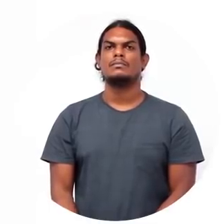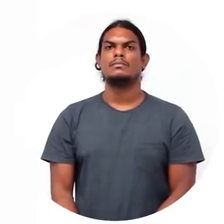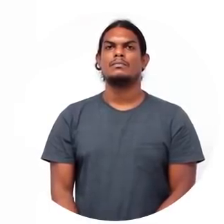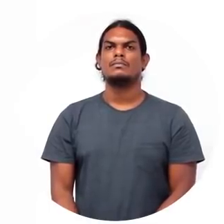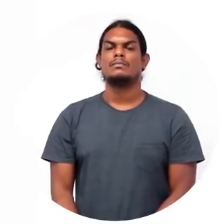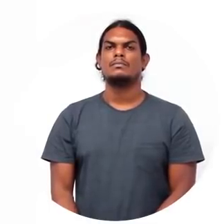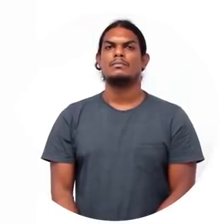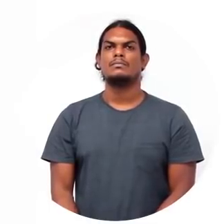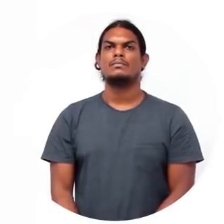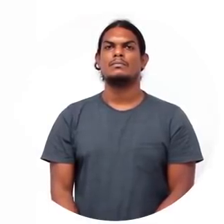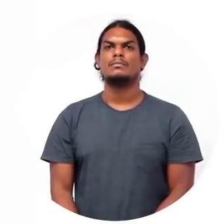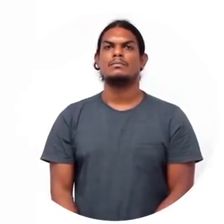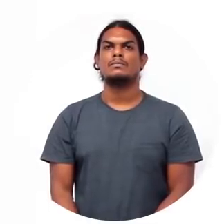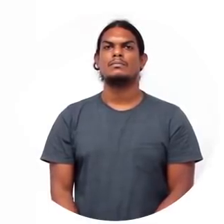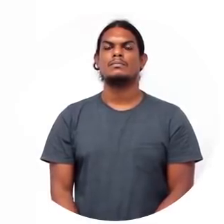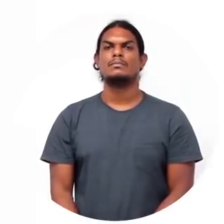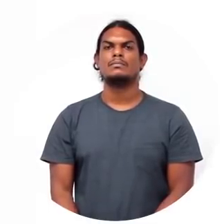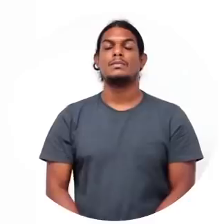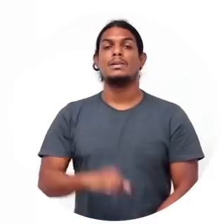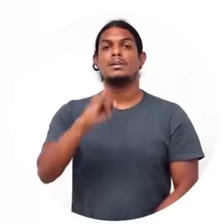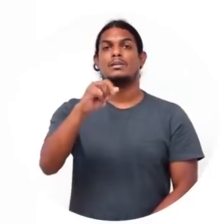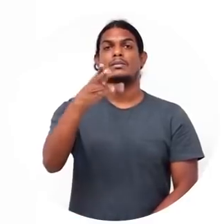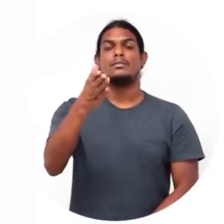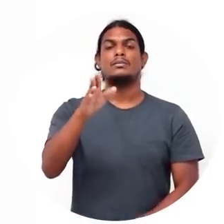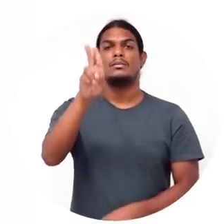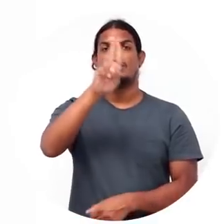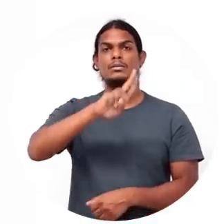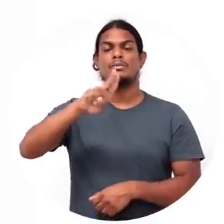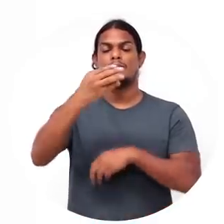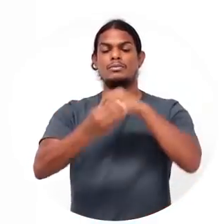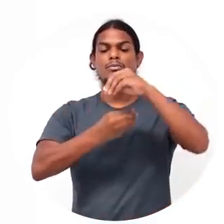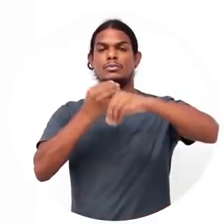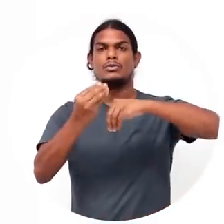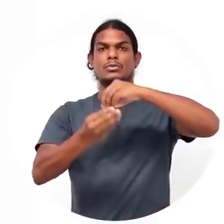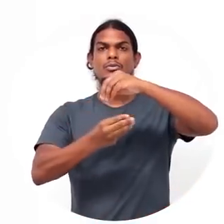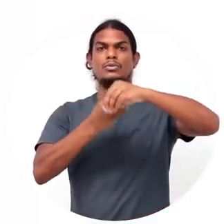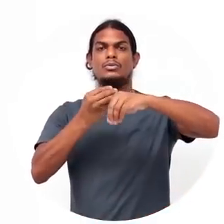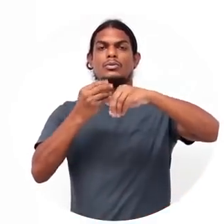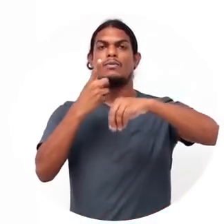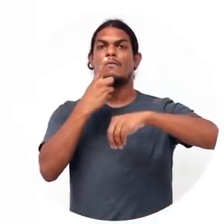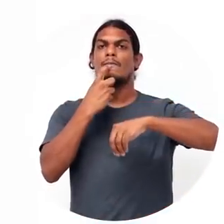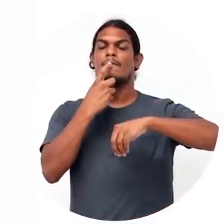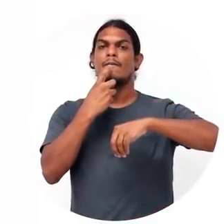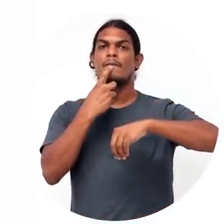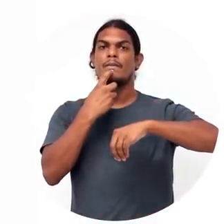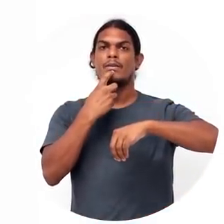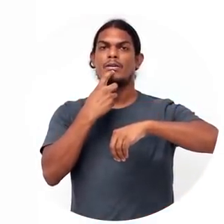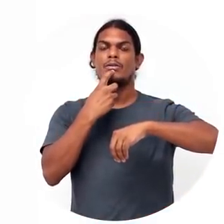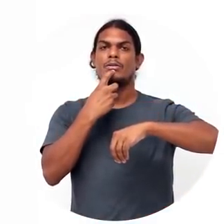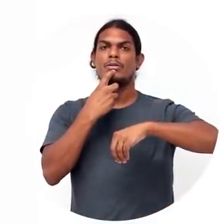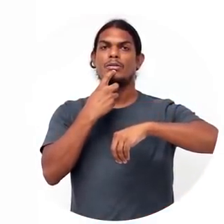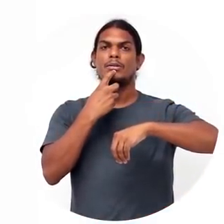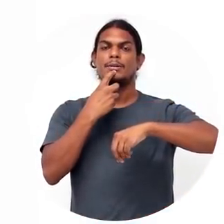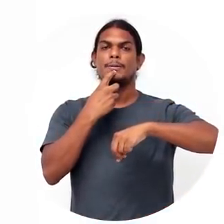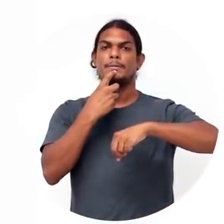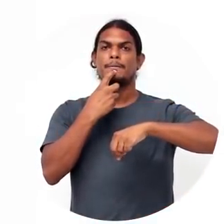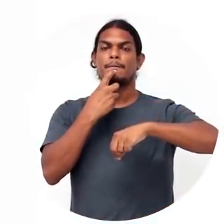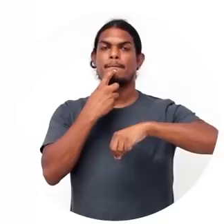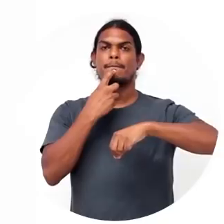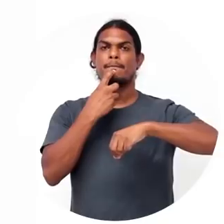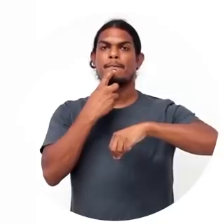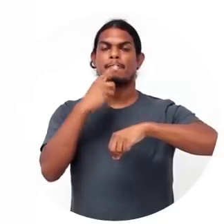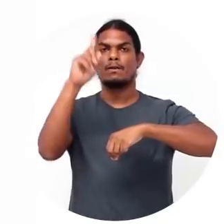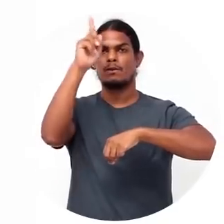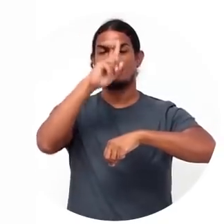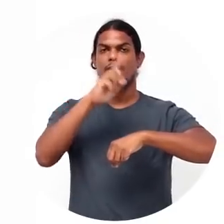celeste, violeta e rosa. Então, se eu misturo o vermelho com o amarelo, eu tenho